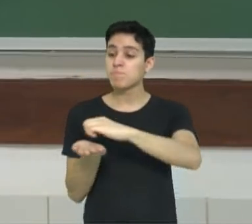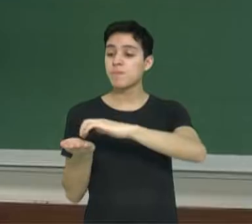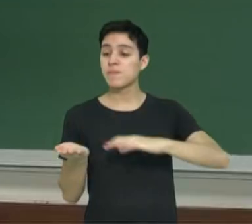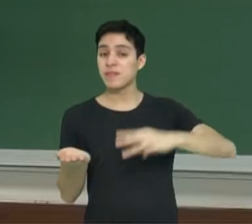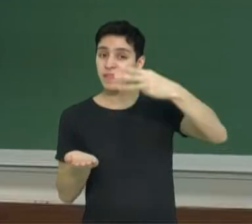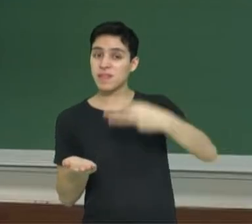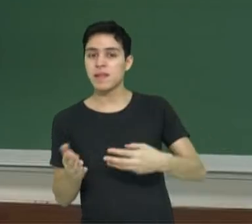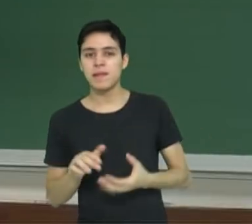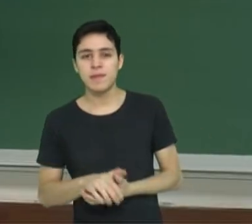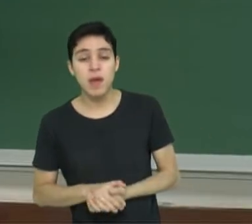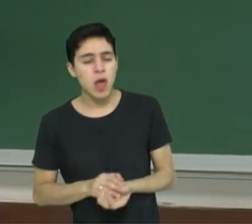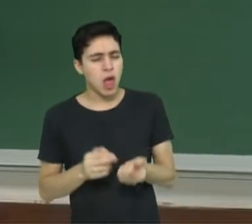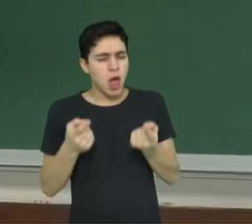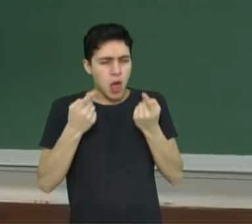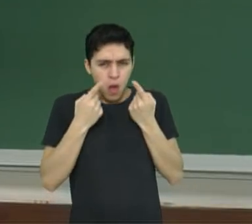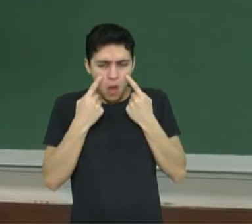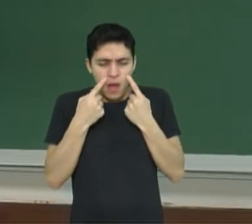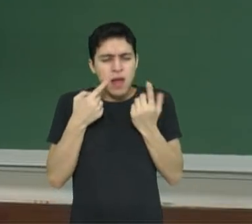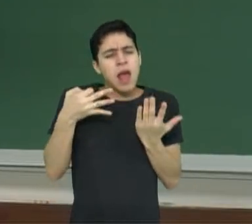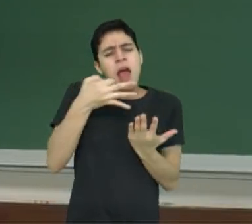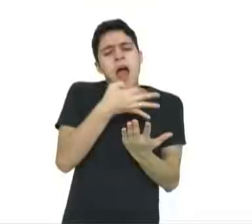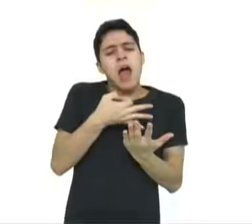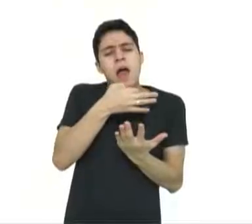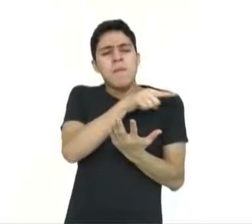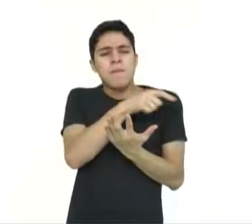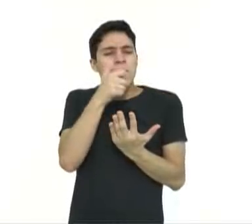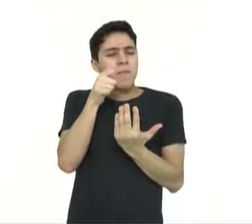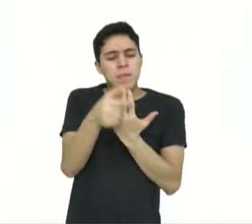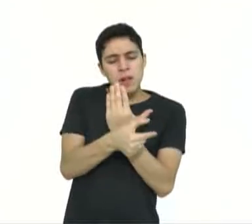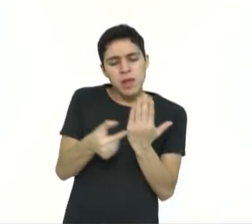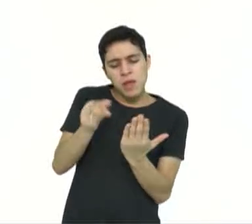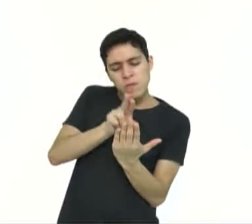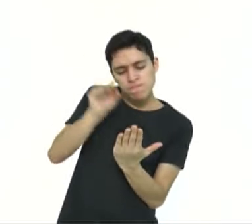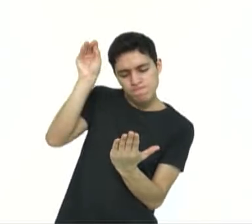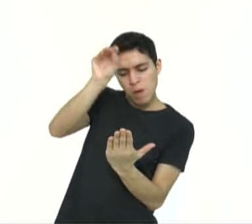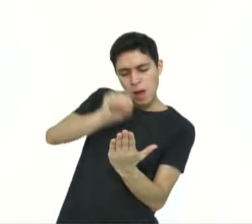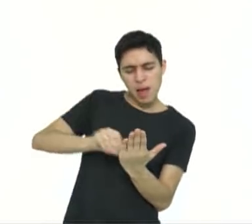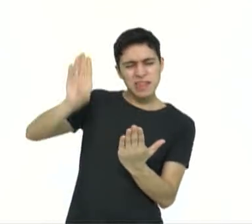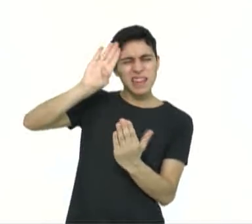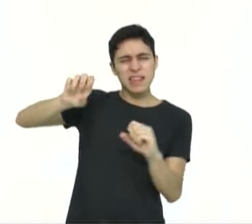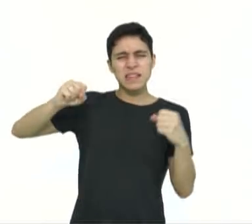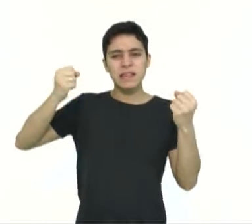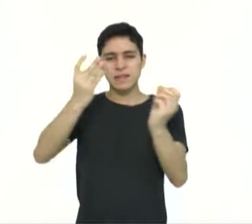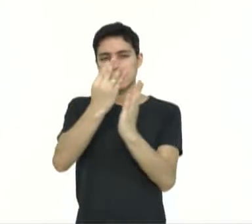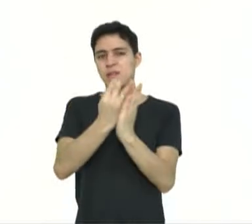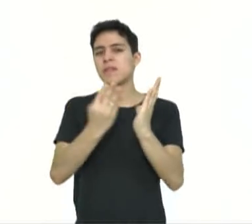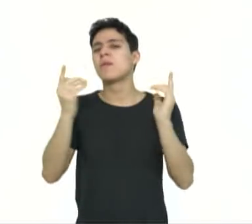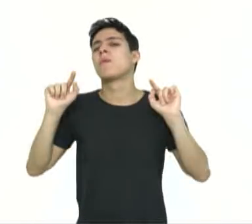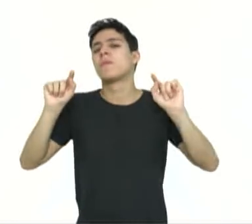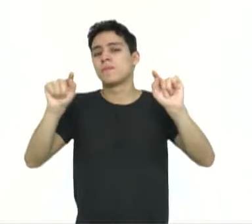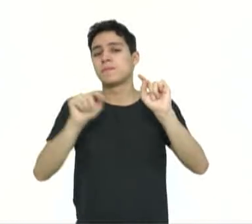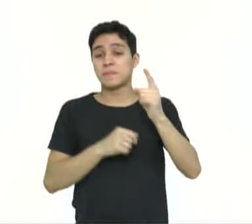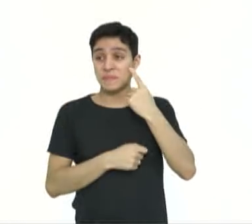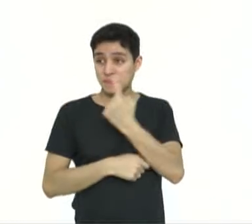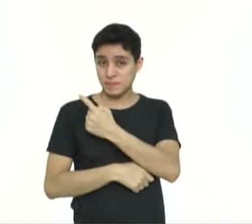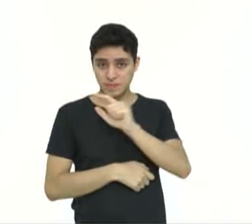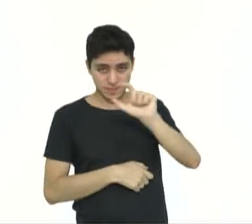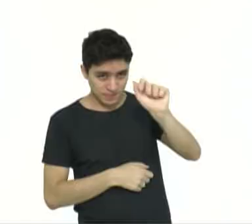3. Um argumento utilizado pela autora para defender a ideia principal do texto está em letra